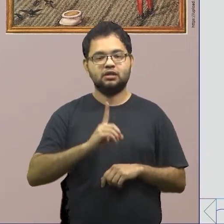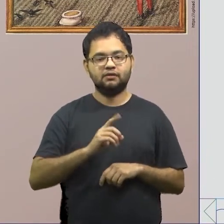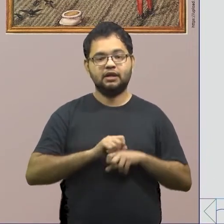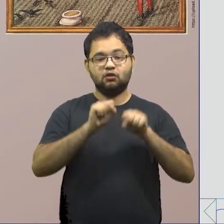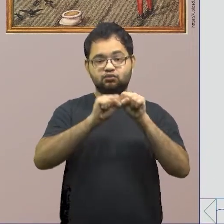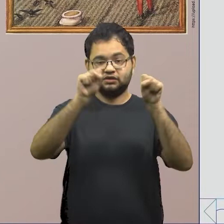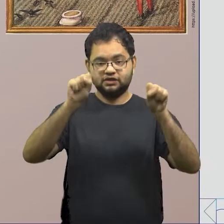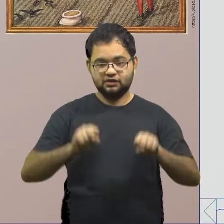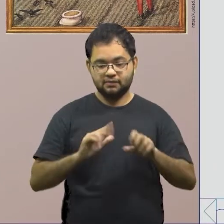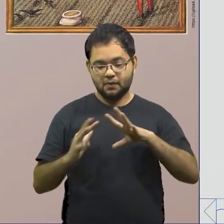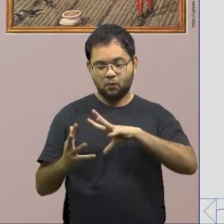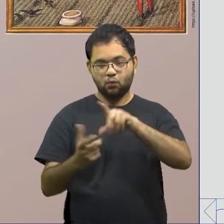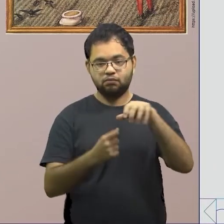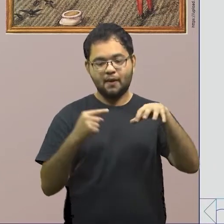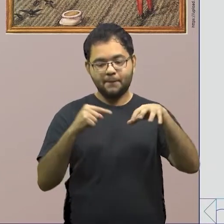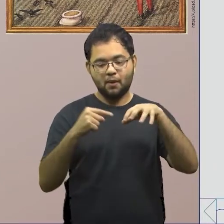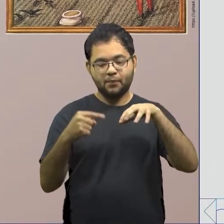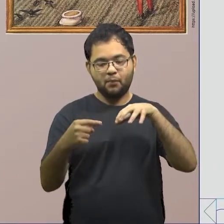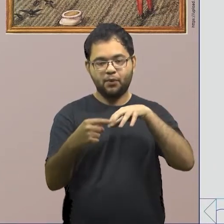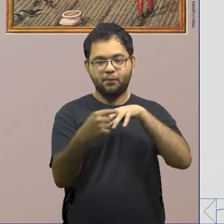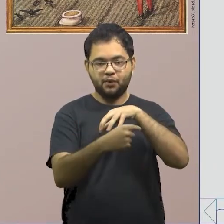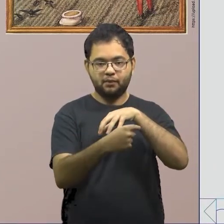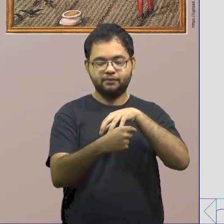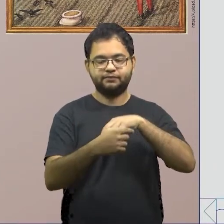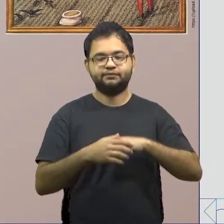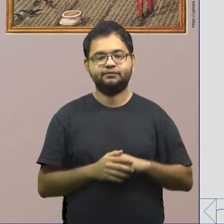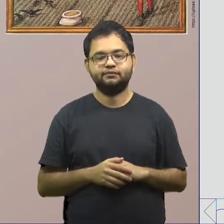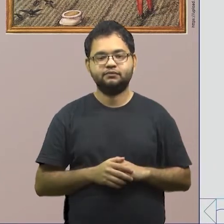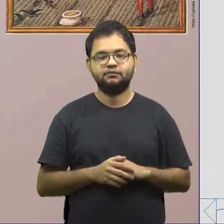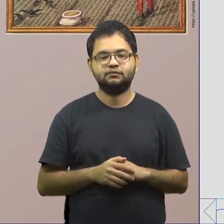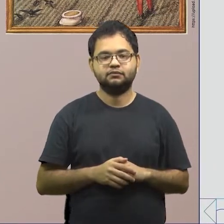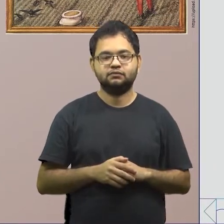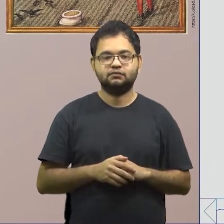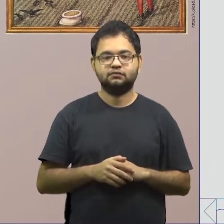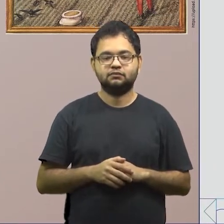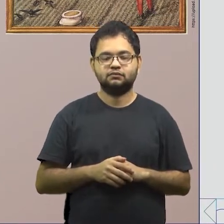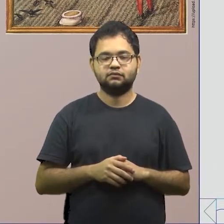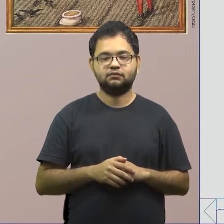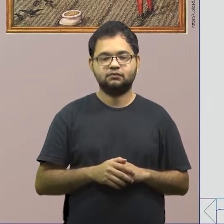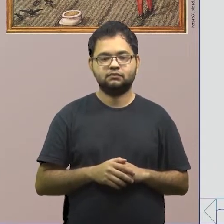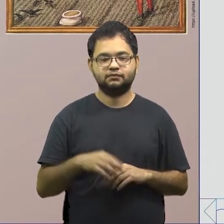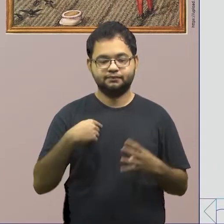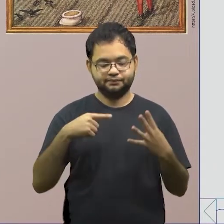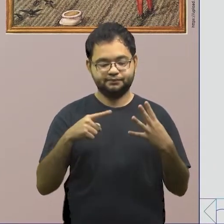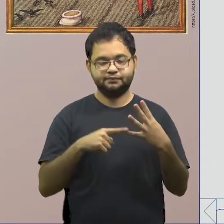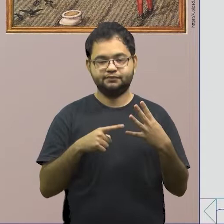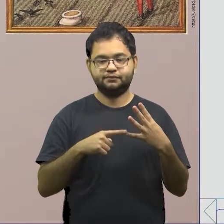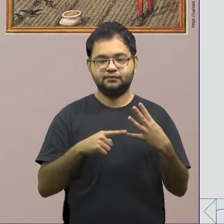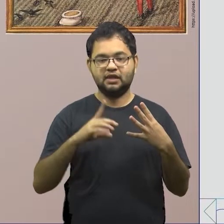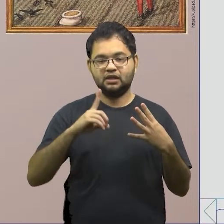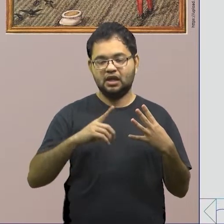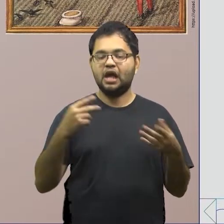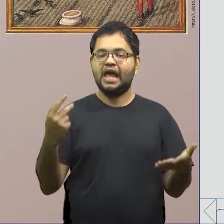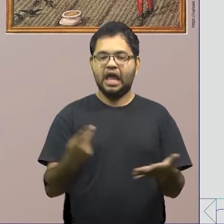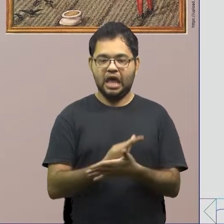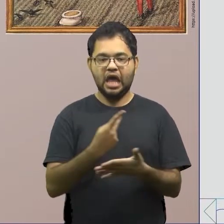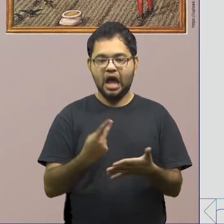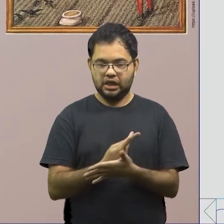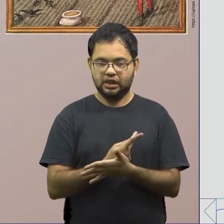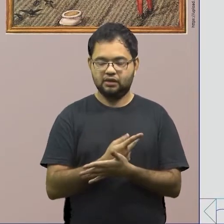Alternativa de sistema de posicionamento Global a resposta certa nessa atividade e a letra